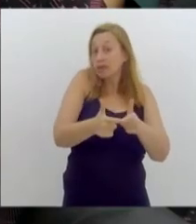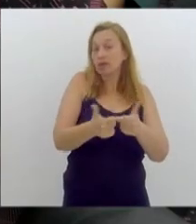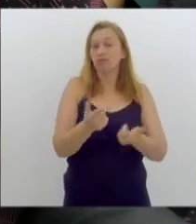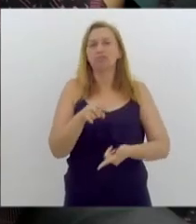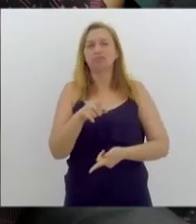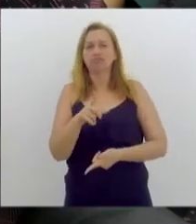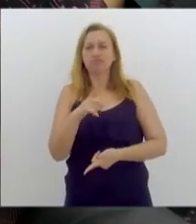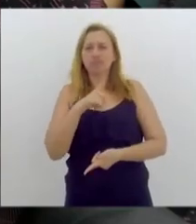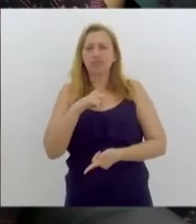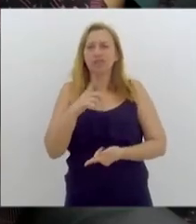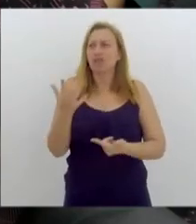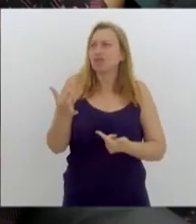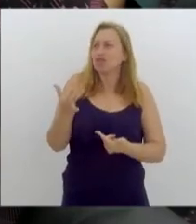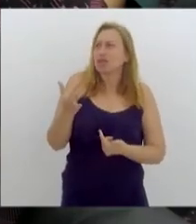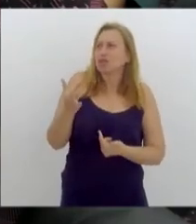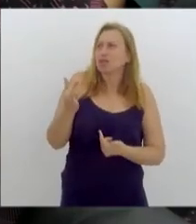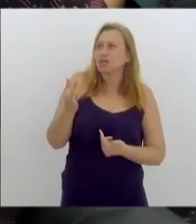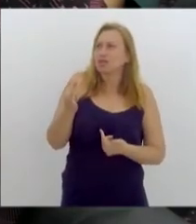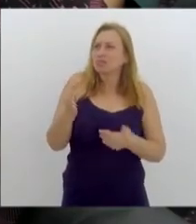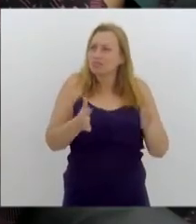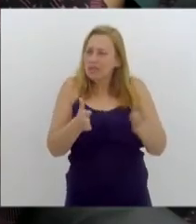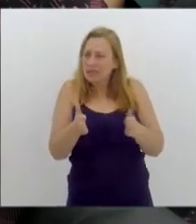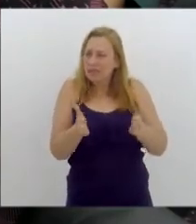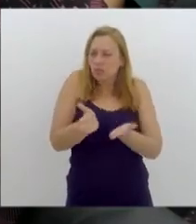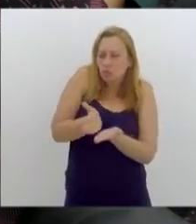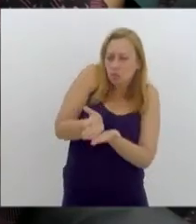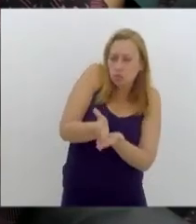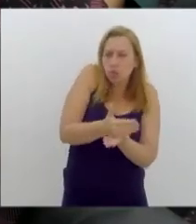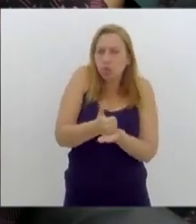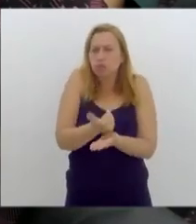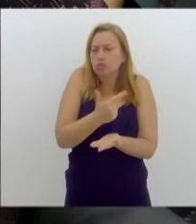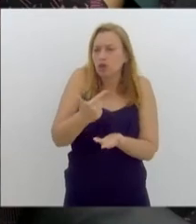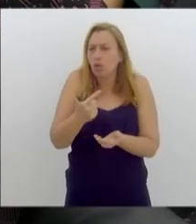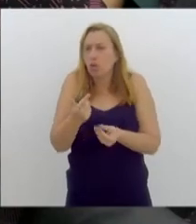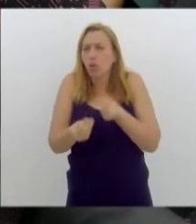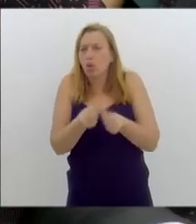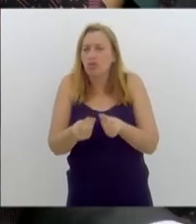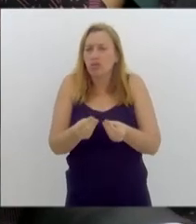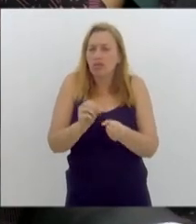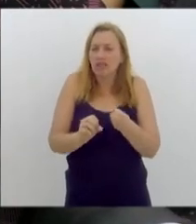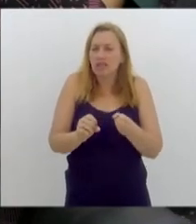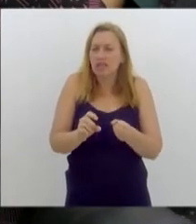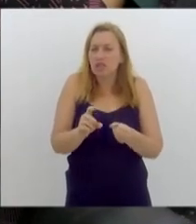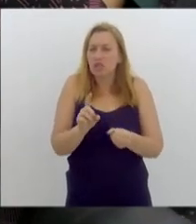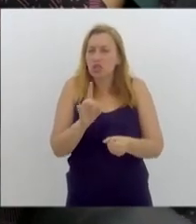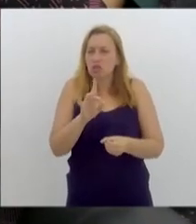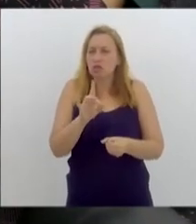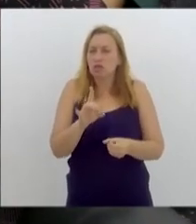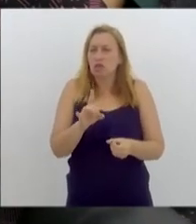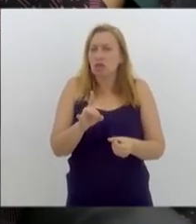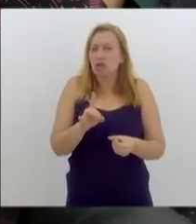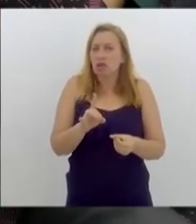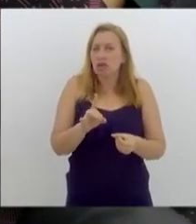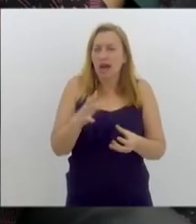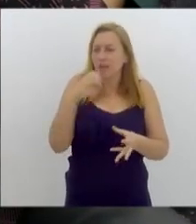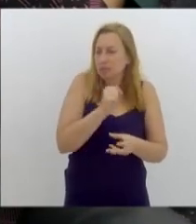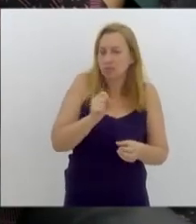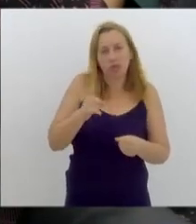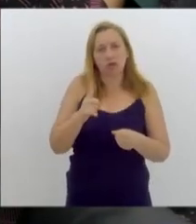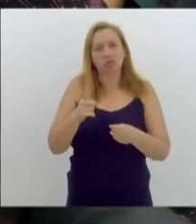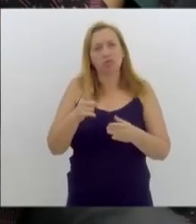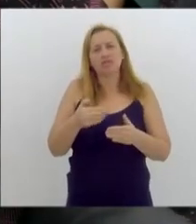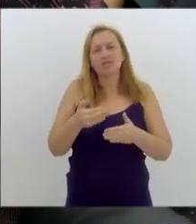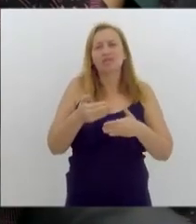uma previsão e tem uma lógica de arrecadação que não dá para fazer do dia para noite você tem que fazer isso de forma alongada que